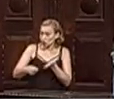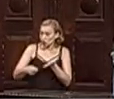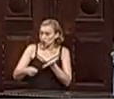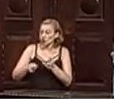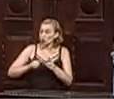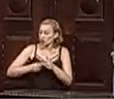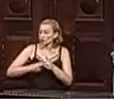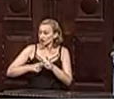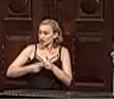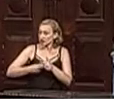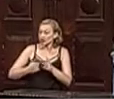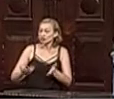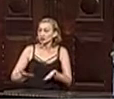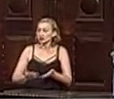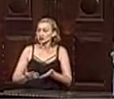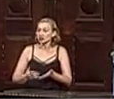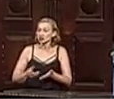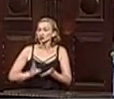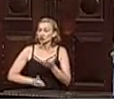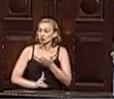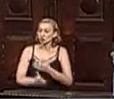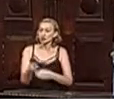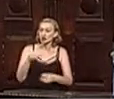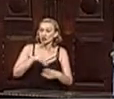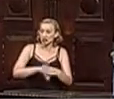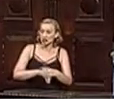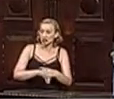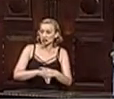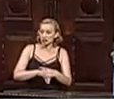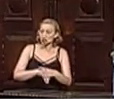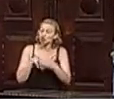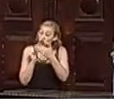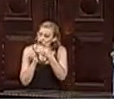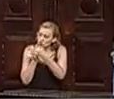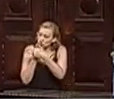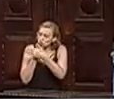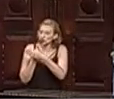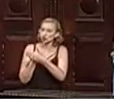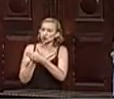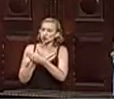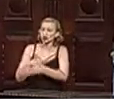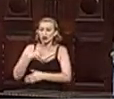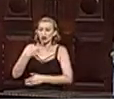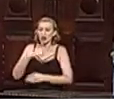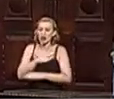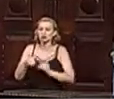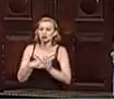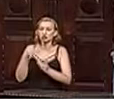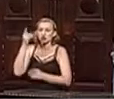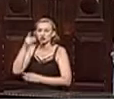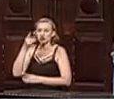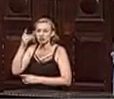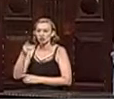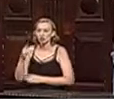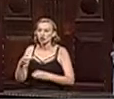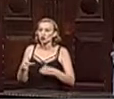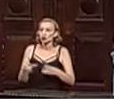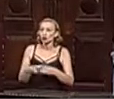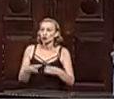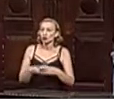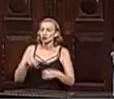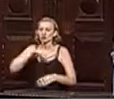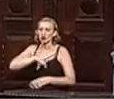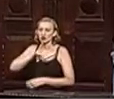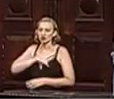essa questão, mantendo a eleição sob júdice e dizer aqui aos senhores e senhoras deputados: o Clube de Regatas Vasco